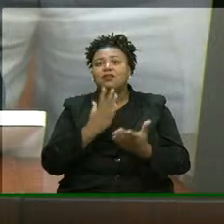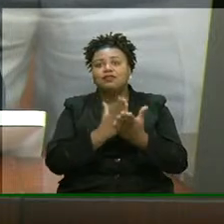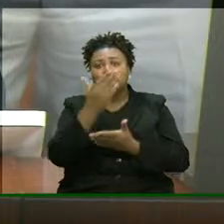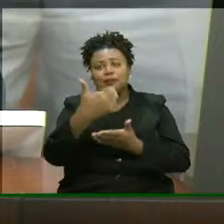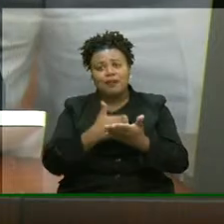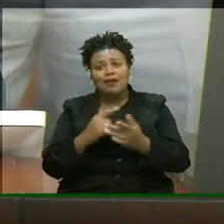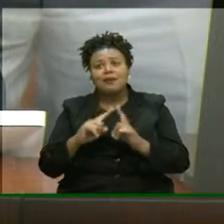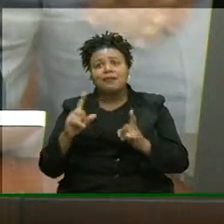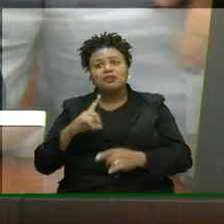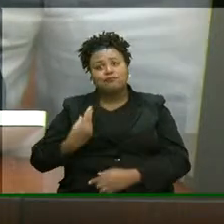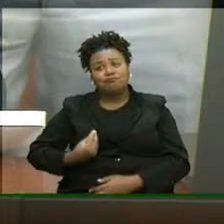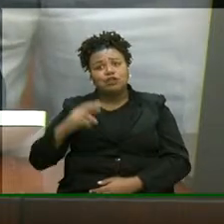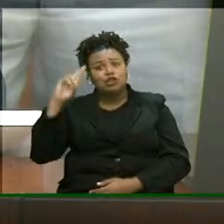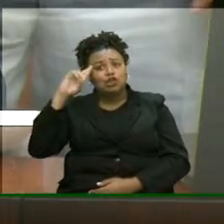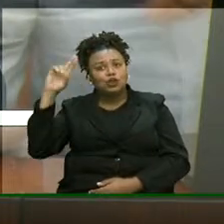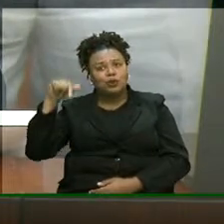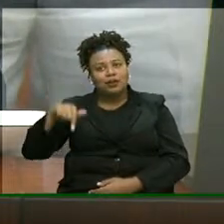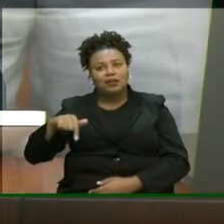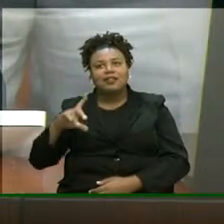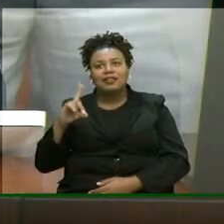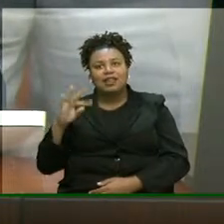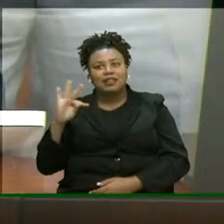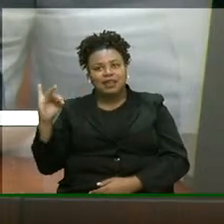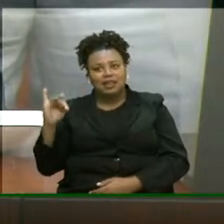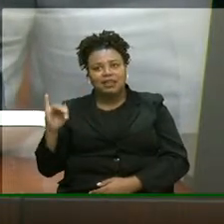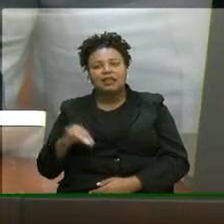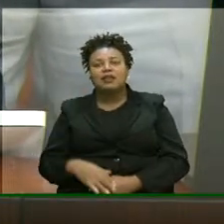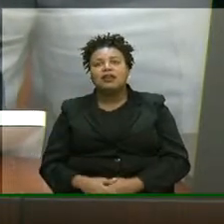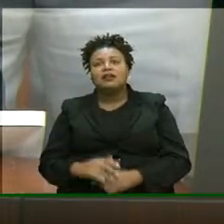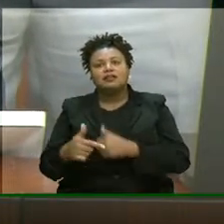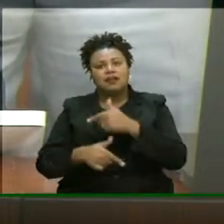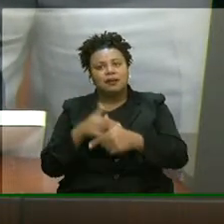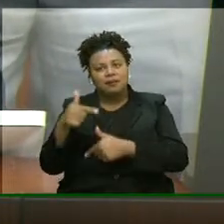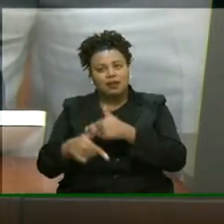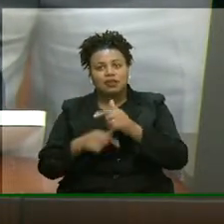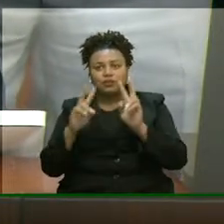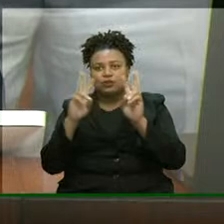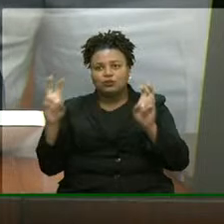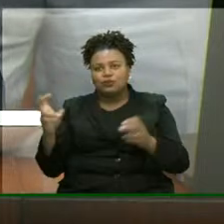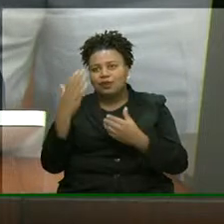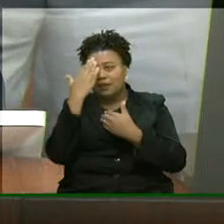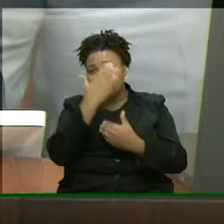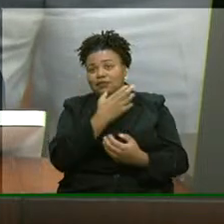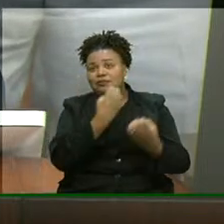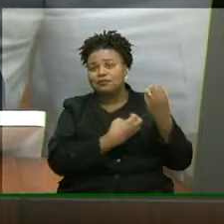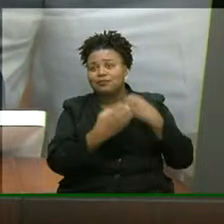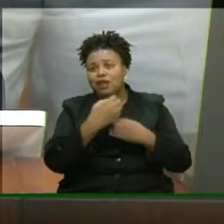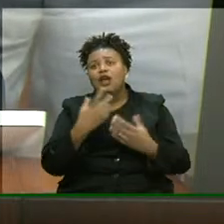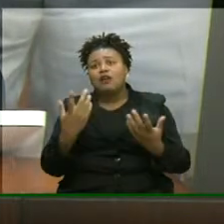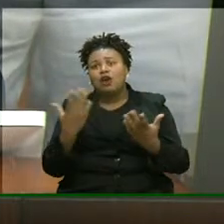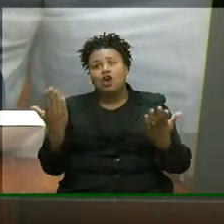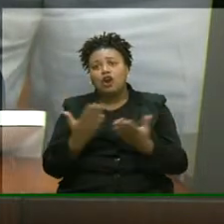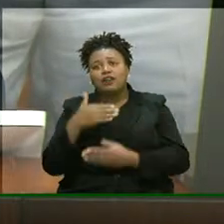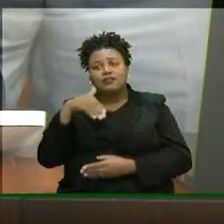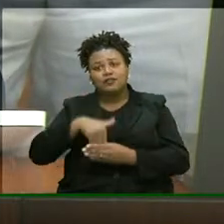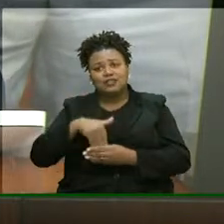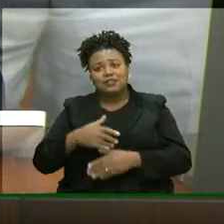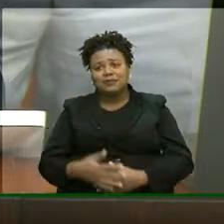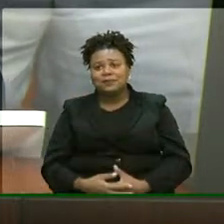Nós estamos com a diretora do Departamento de Tecnologia aqui já trabalhando no assunto. Agradeço aí o relato, vou passar a ordem do dia da